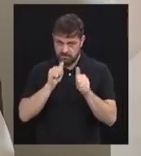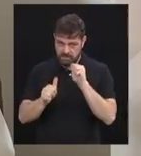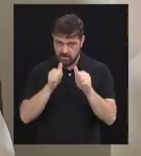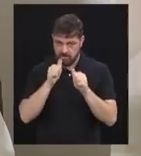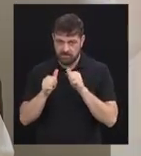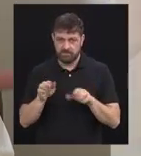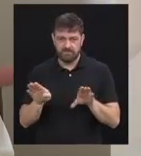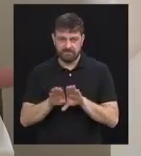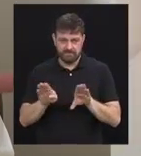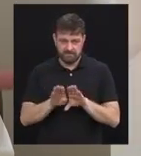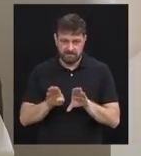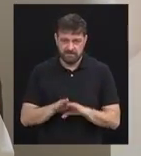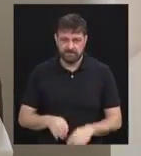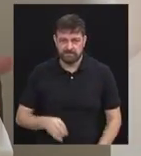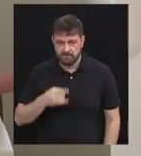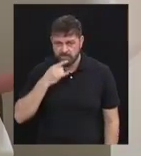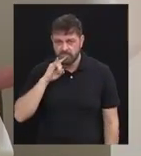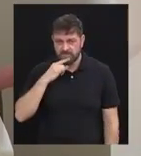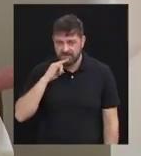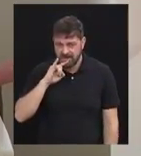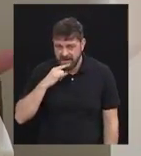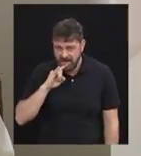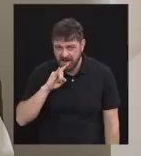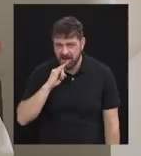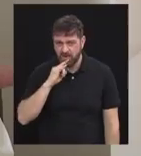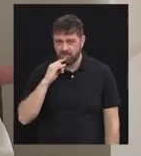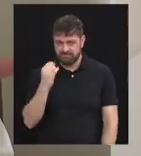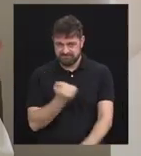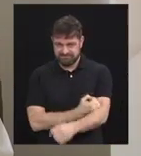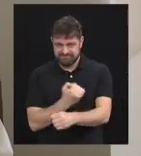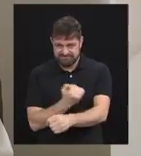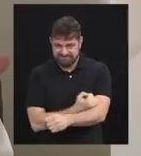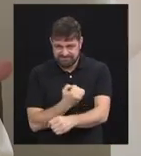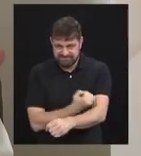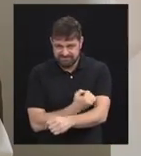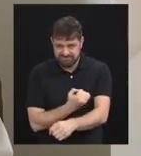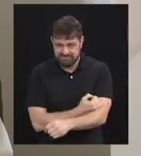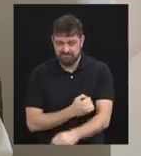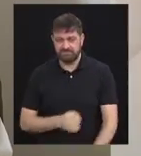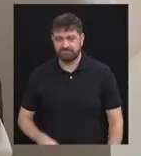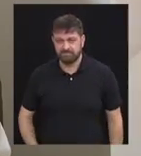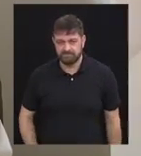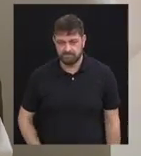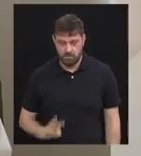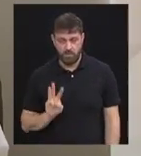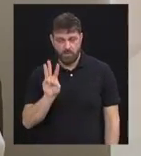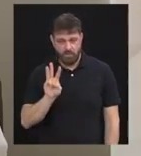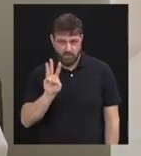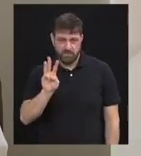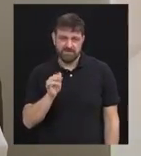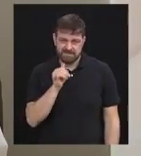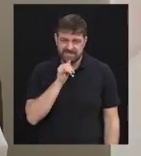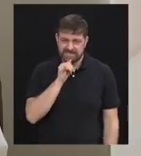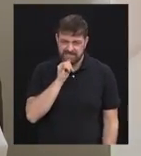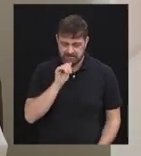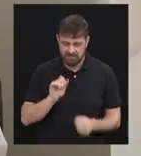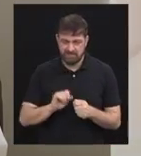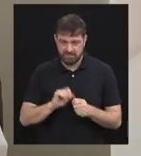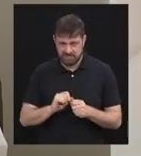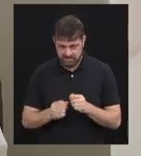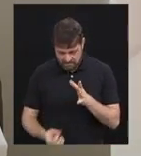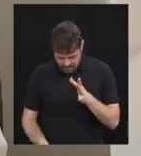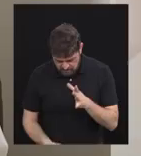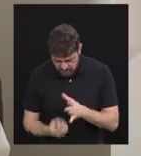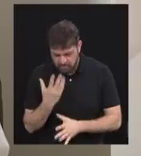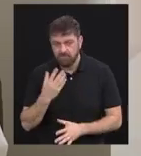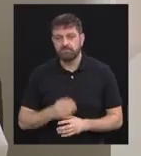mama, a bebida alcoólica, principalmente as destiladas, são altamente perniciosas para o